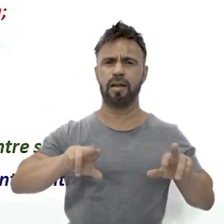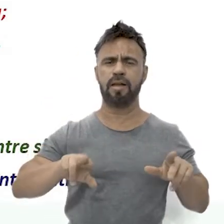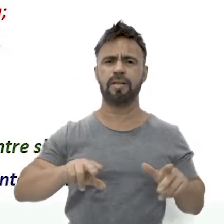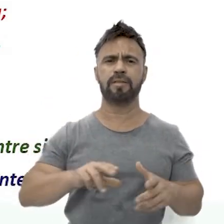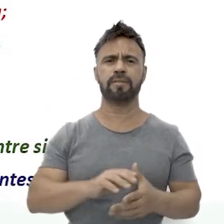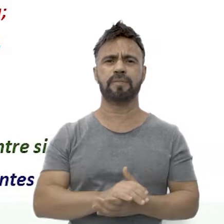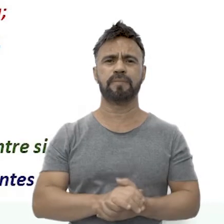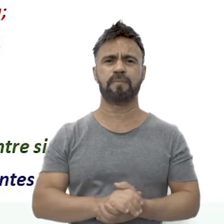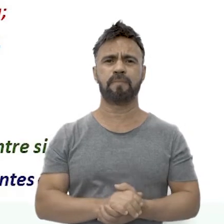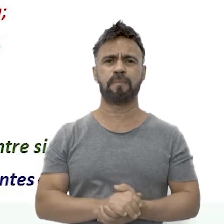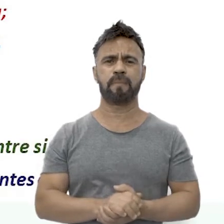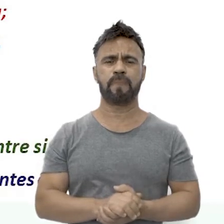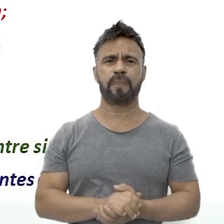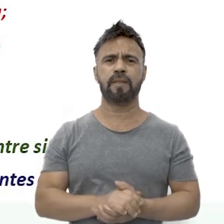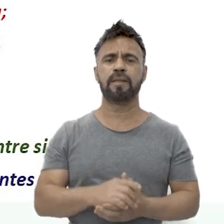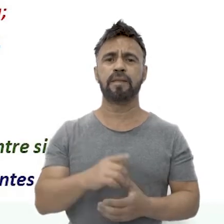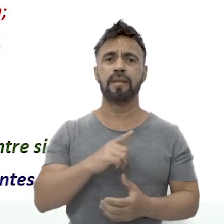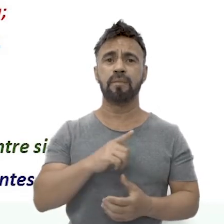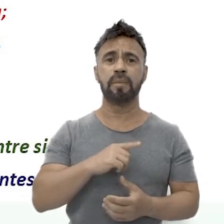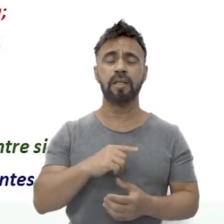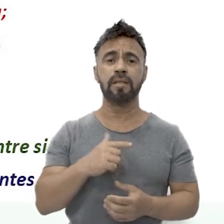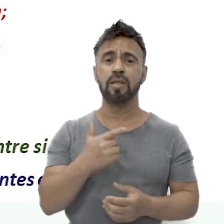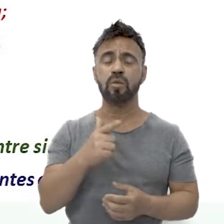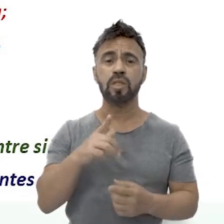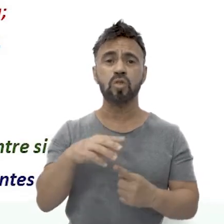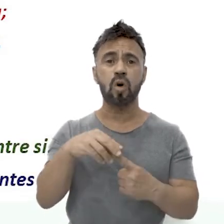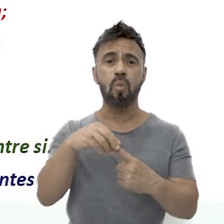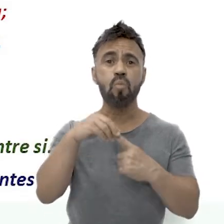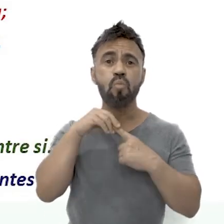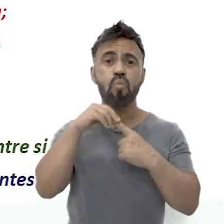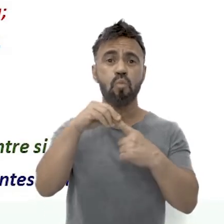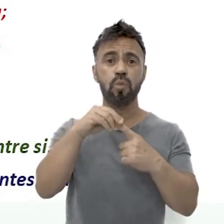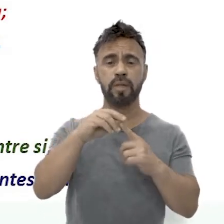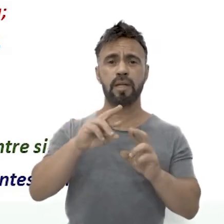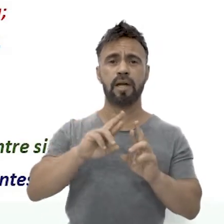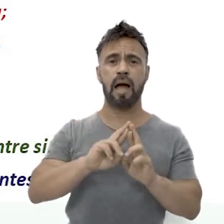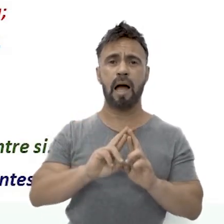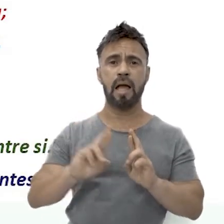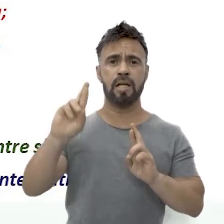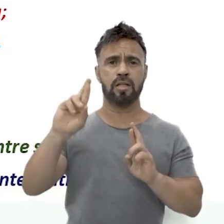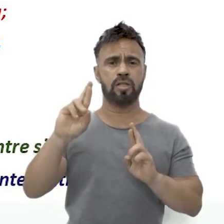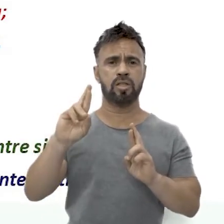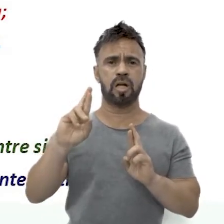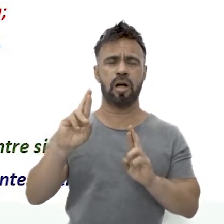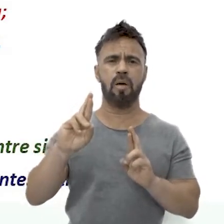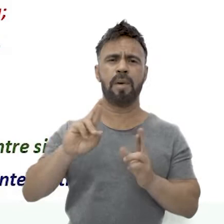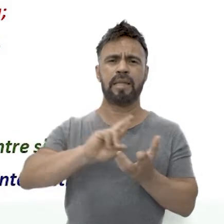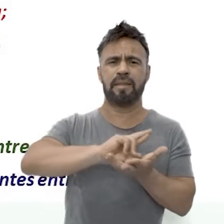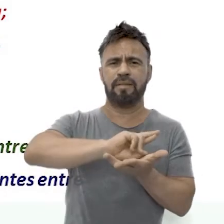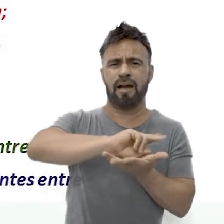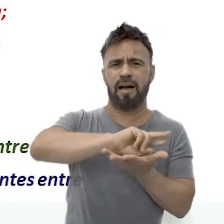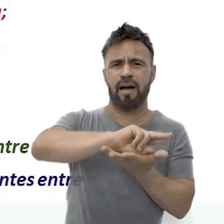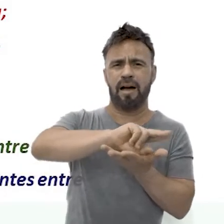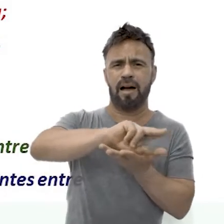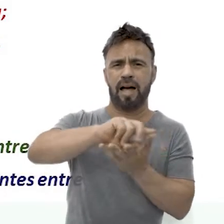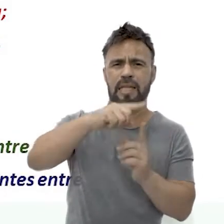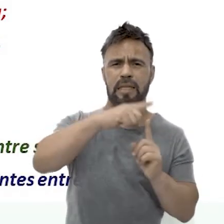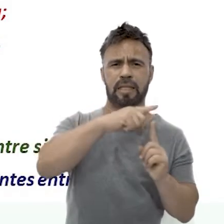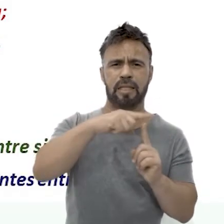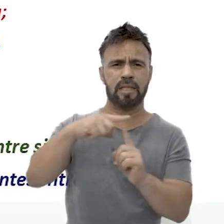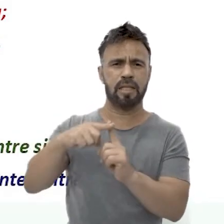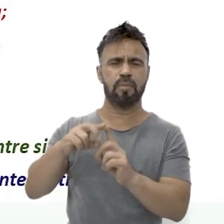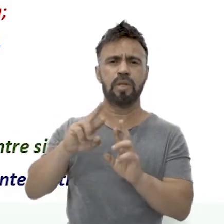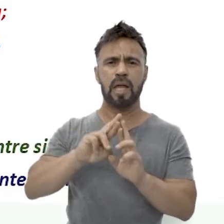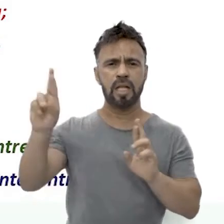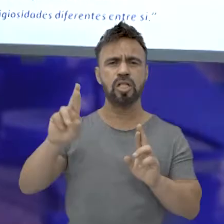das outras. Que também não há apenas uma religiosidade, mas vários tipos de religiosidades,